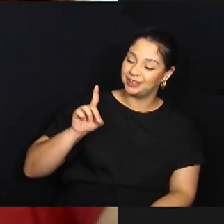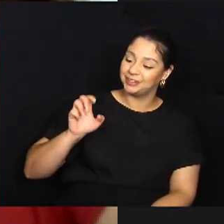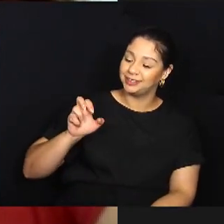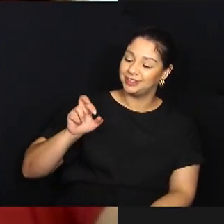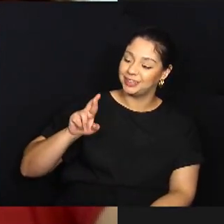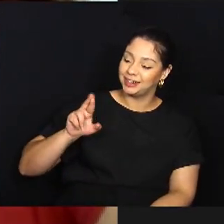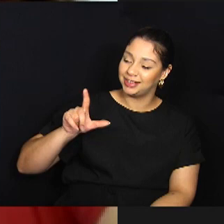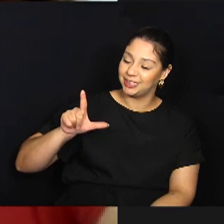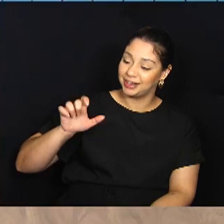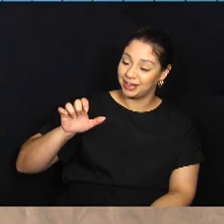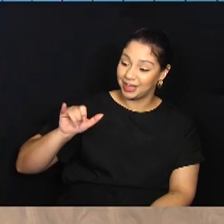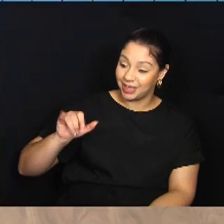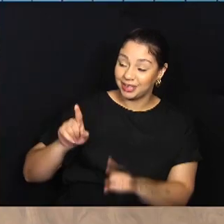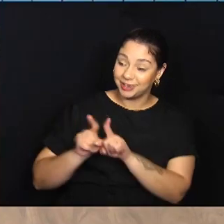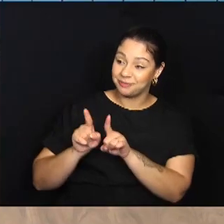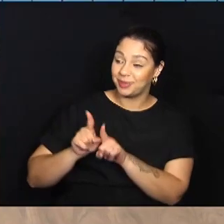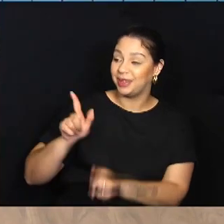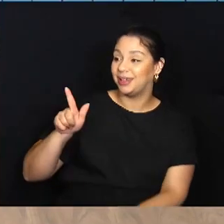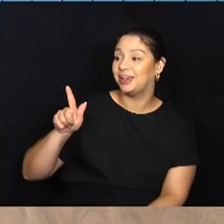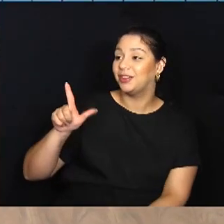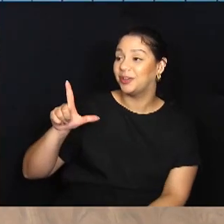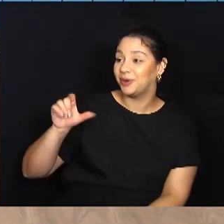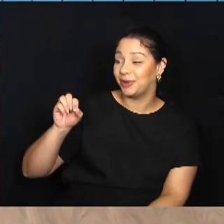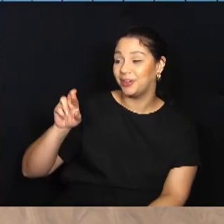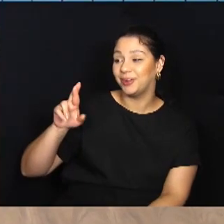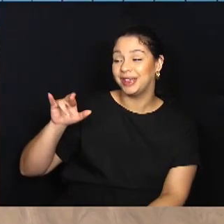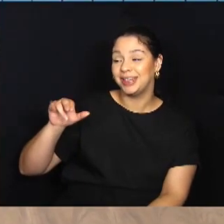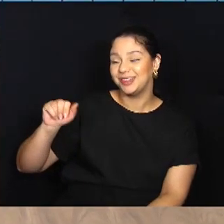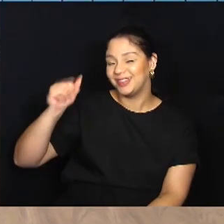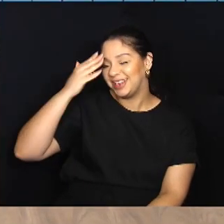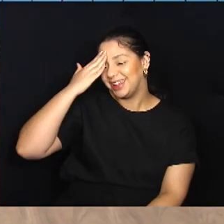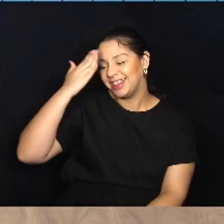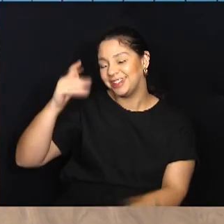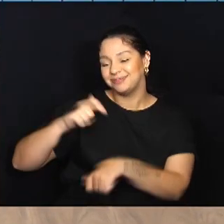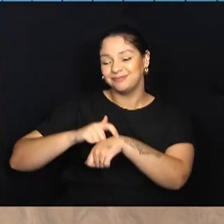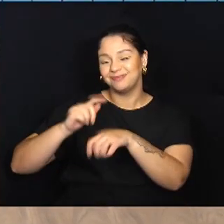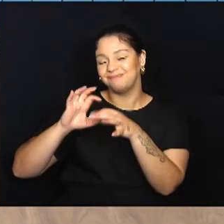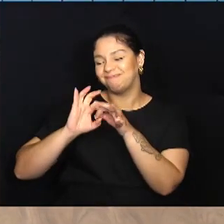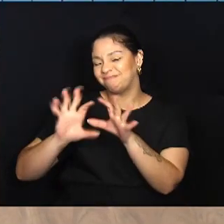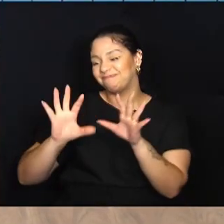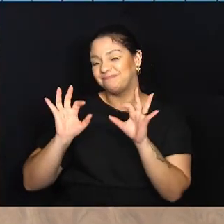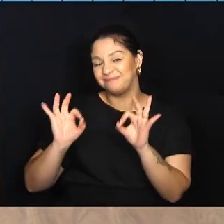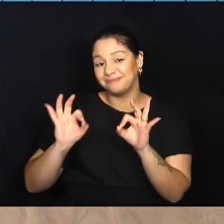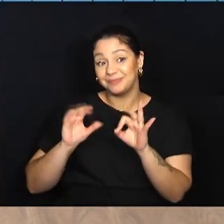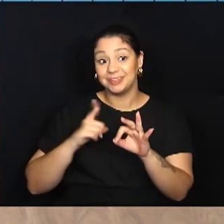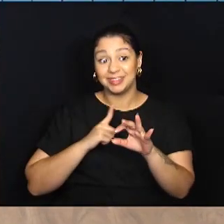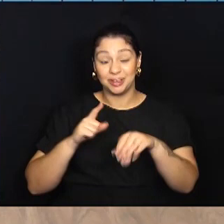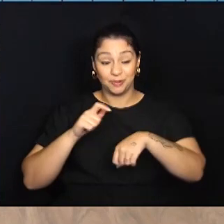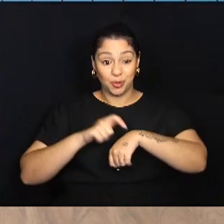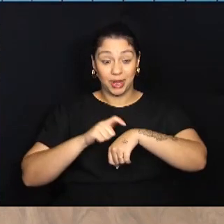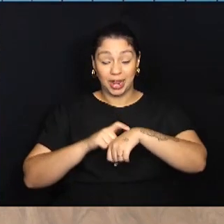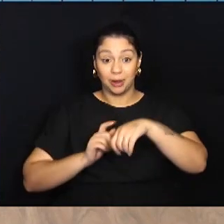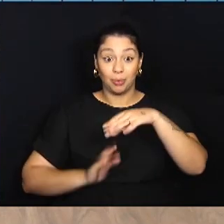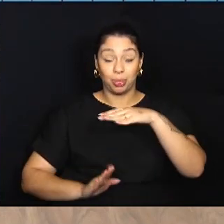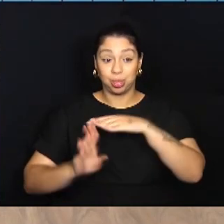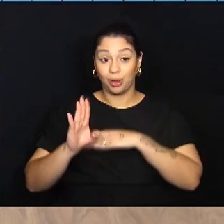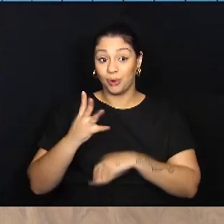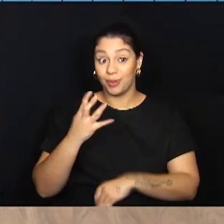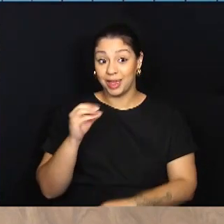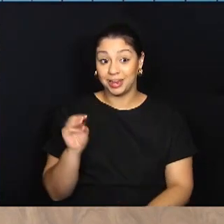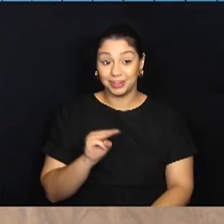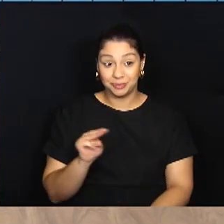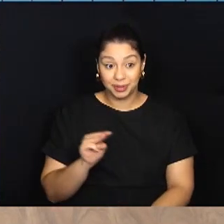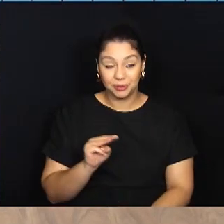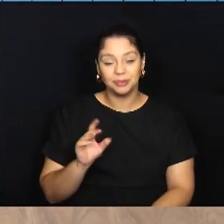muitíssimo obrigado pela disponibilidade do tempo de vocês. Foi muito bacana. A gente até ultrapassou um pouquinho o tempo, 40 minutos, mas foi